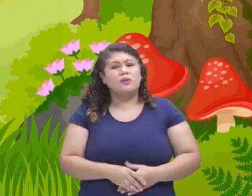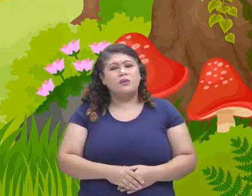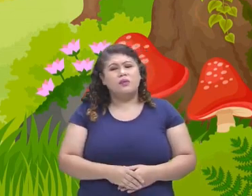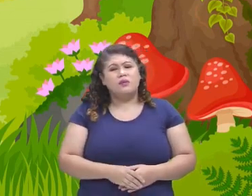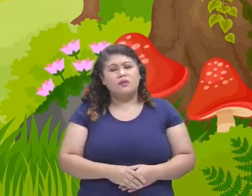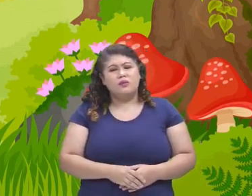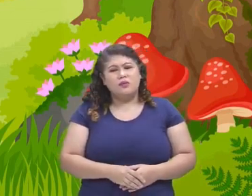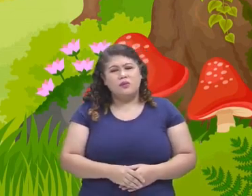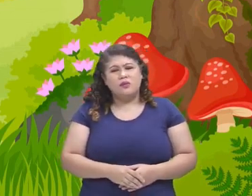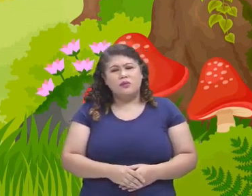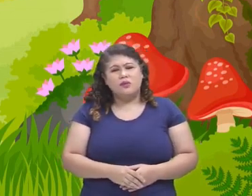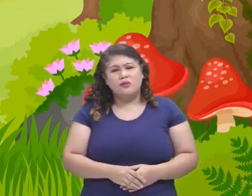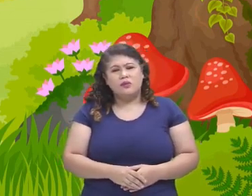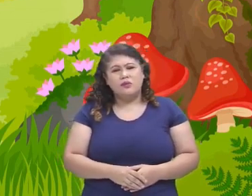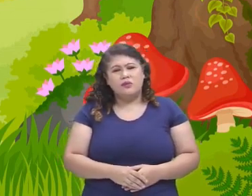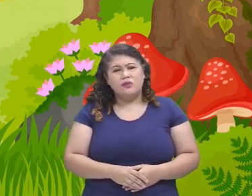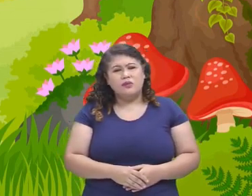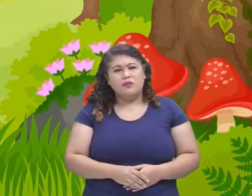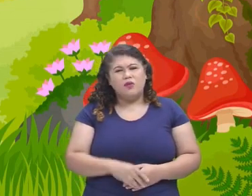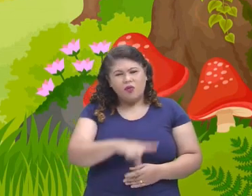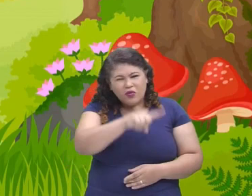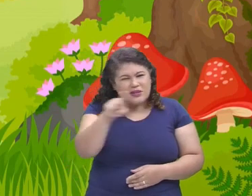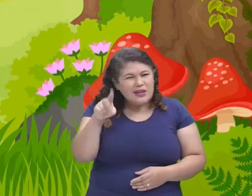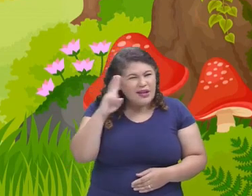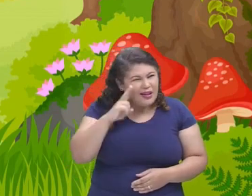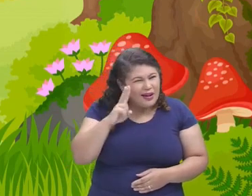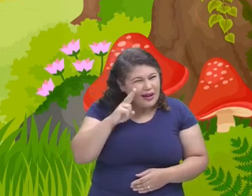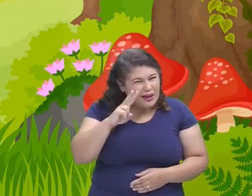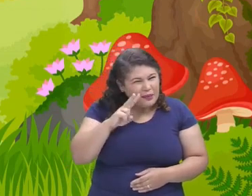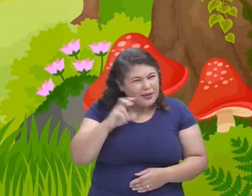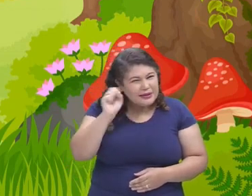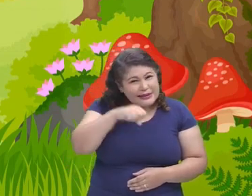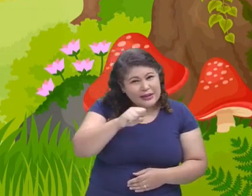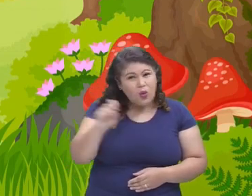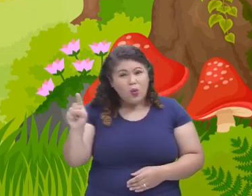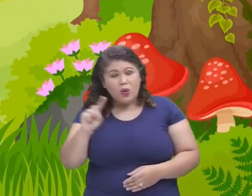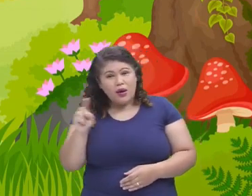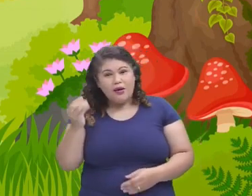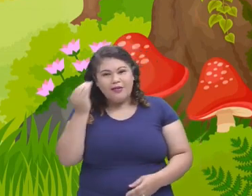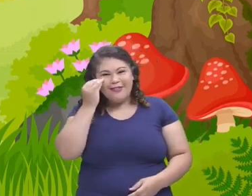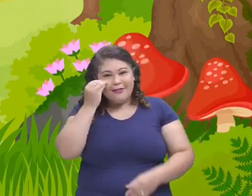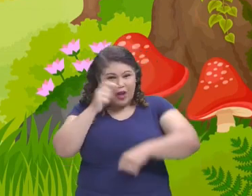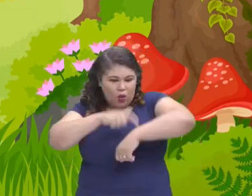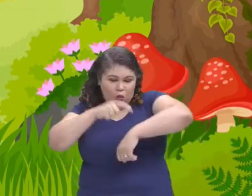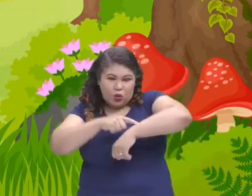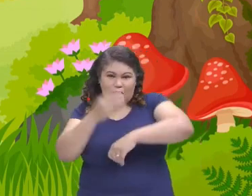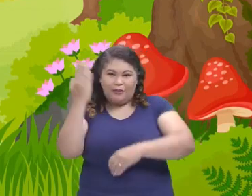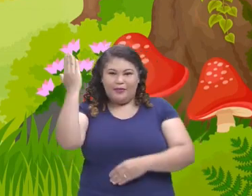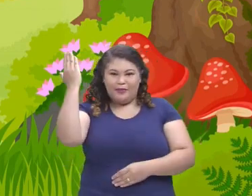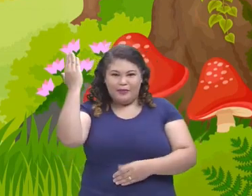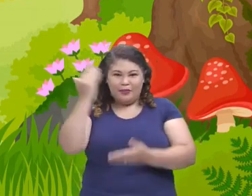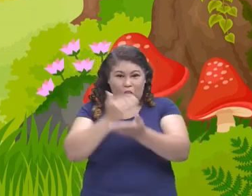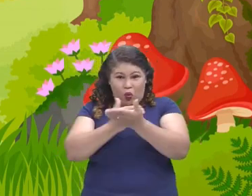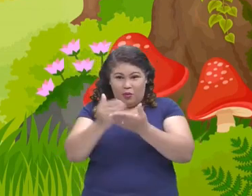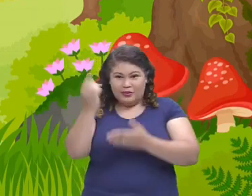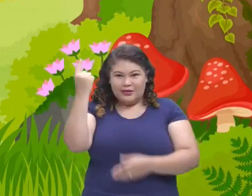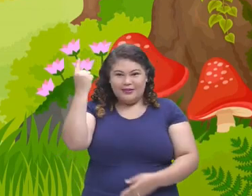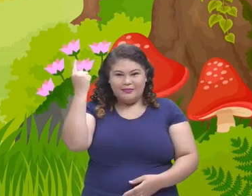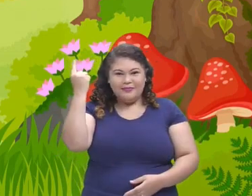chegou na casa da sua avó? Sim ou não? Então, agora, crianças, o nosso tempo vai começar.